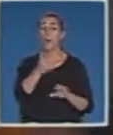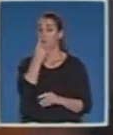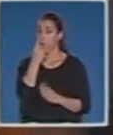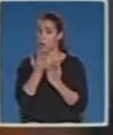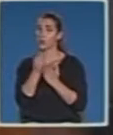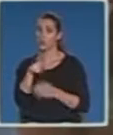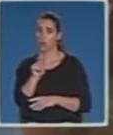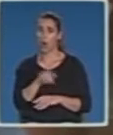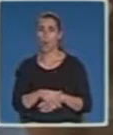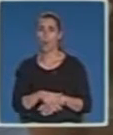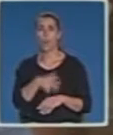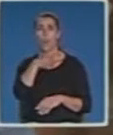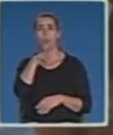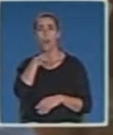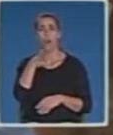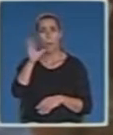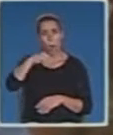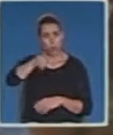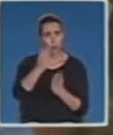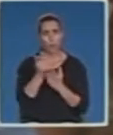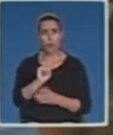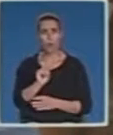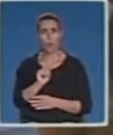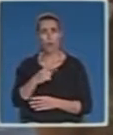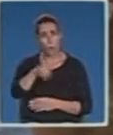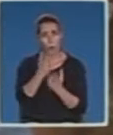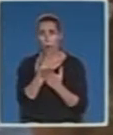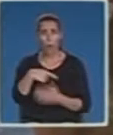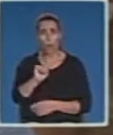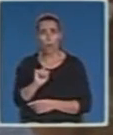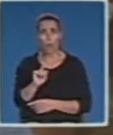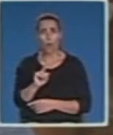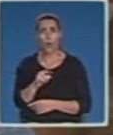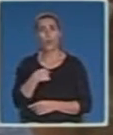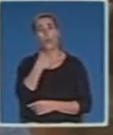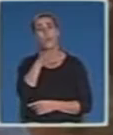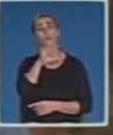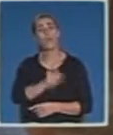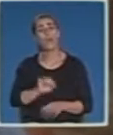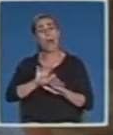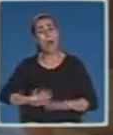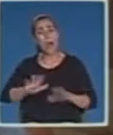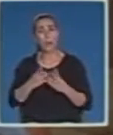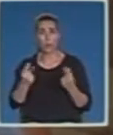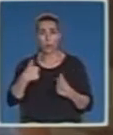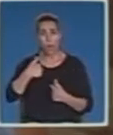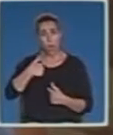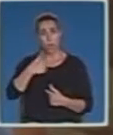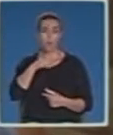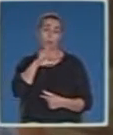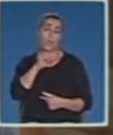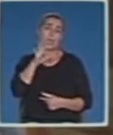escola. O que ele diz é: eu não venho mais ir para a escola, eu não venho mais para a escola. Digo: oh, filho, calma, vai-se resolver, mãe, mas eu quero ir para a